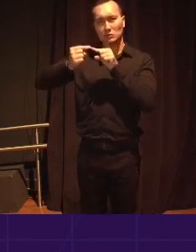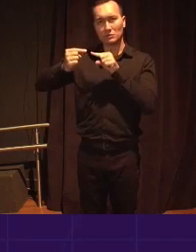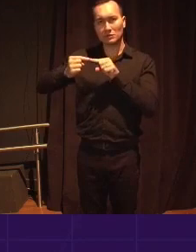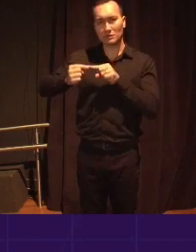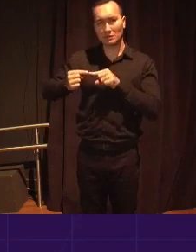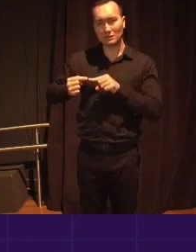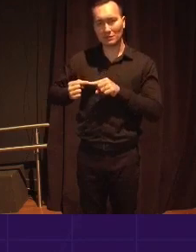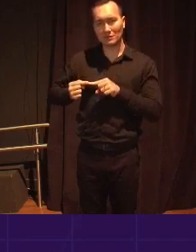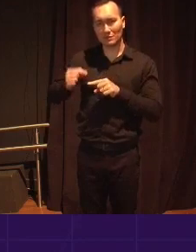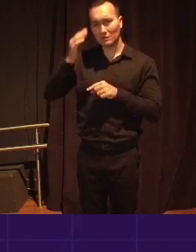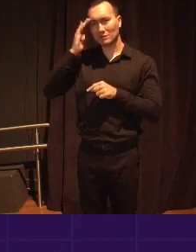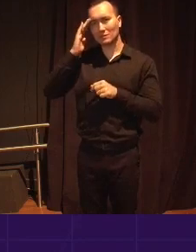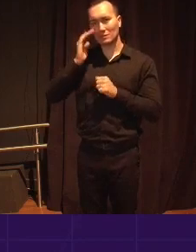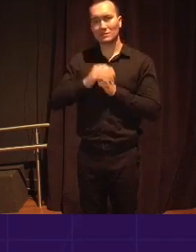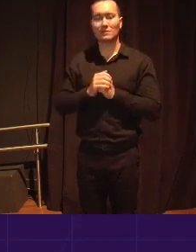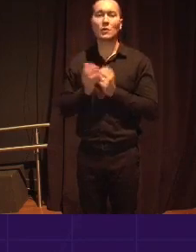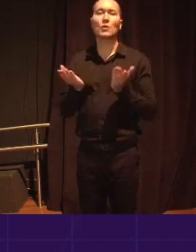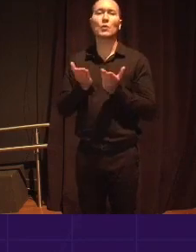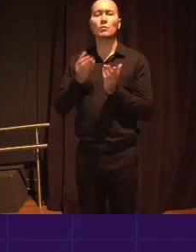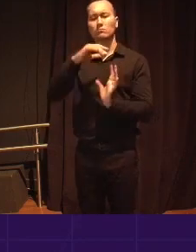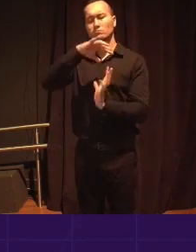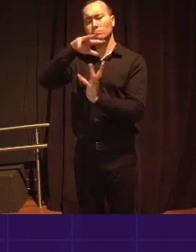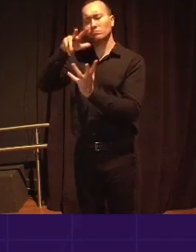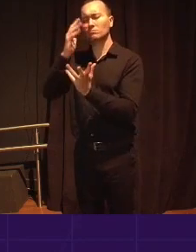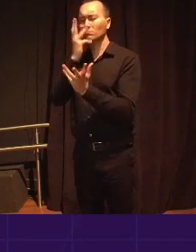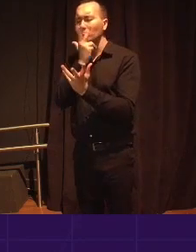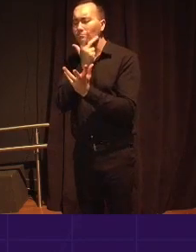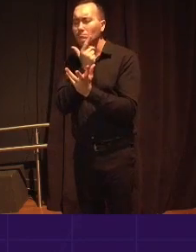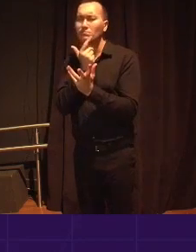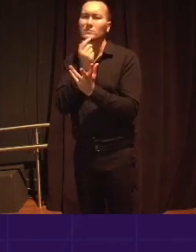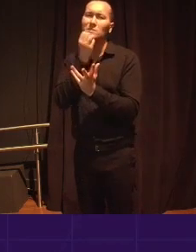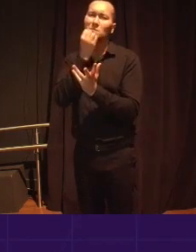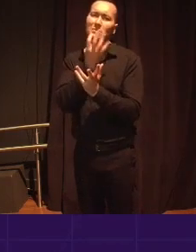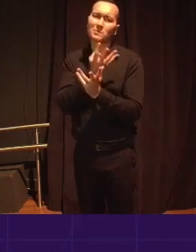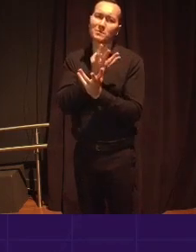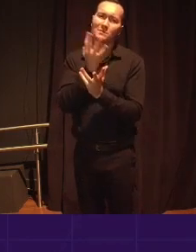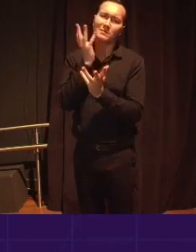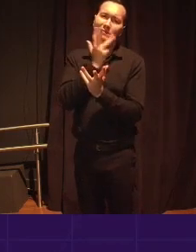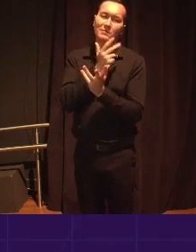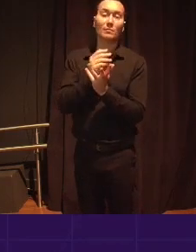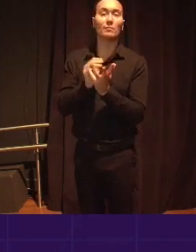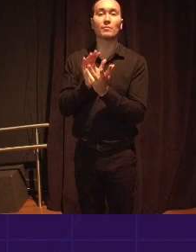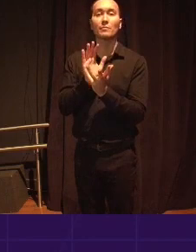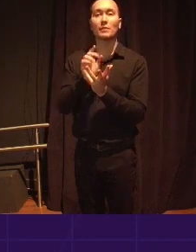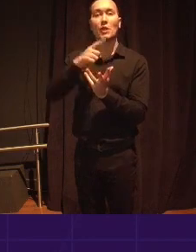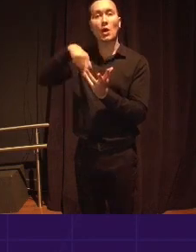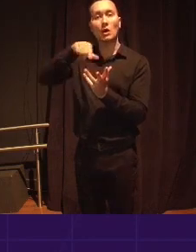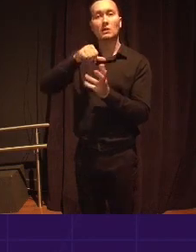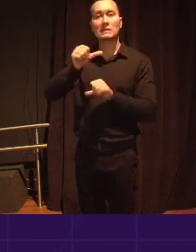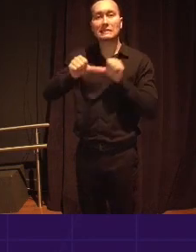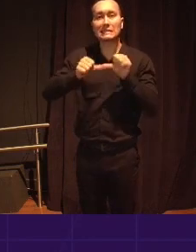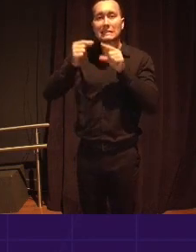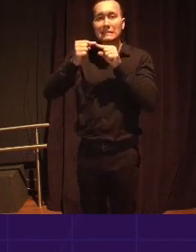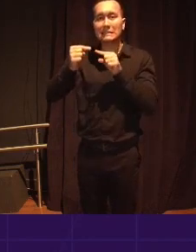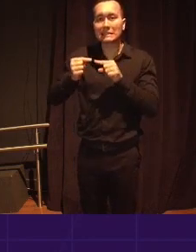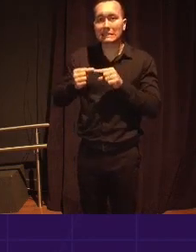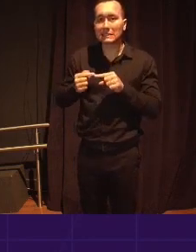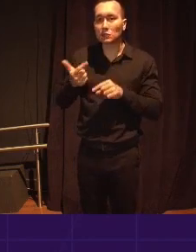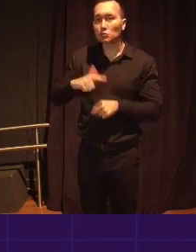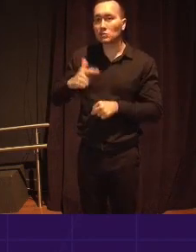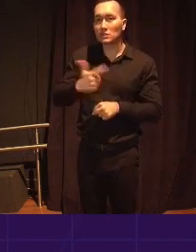é um mundo líquido total, e se a gente não tiver resiliência, a gente acha que está tudo